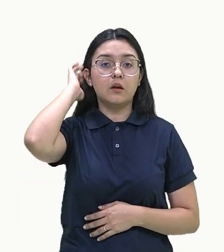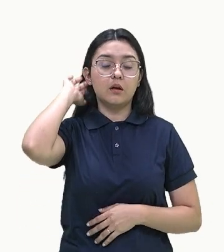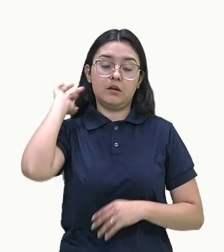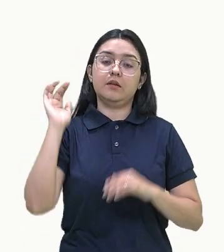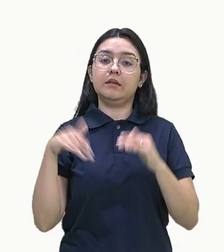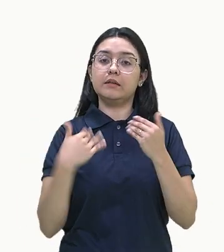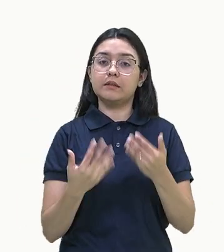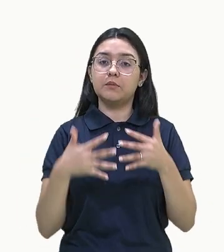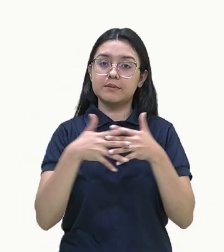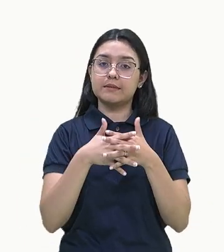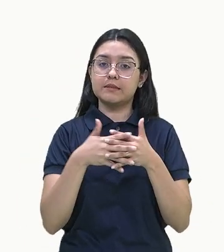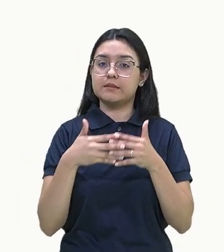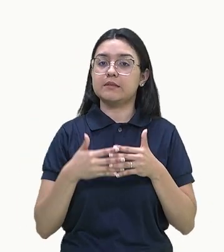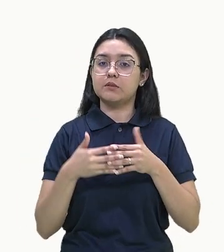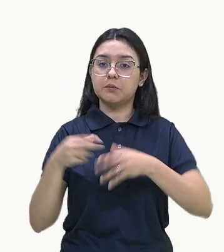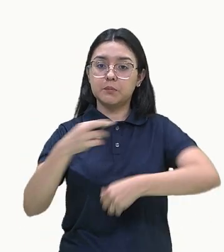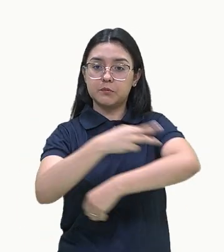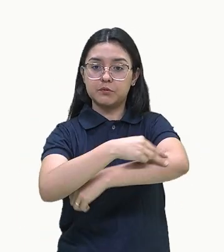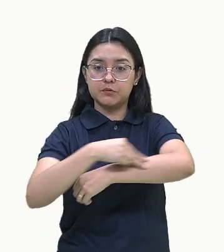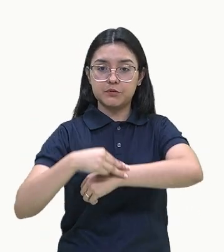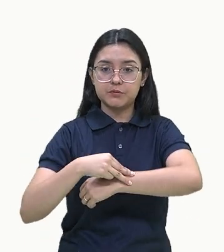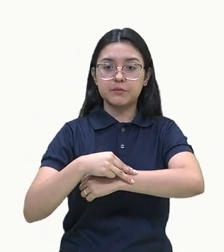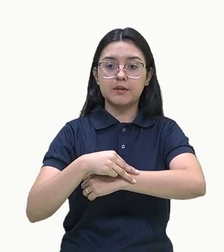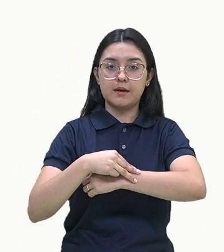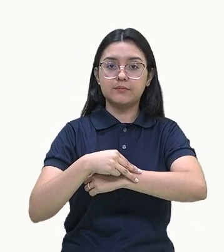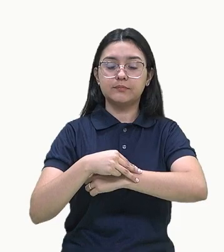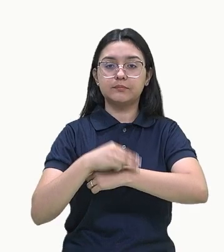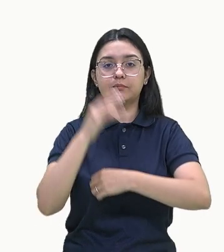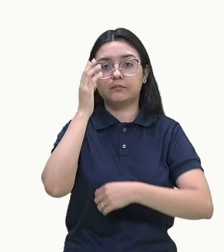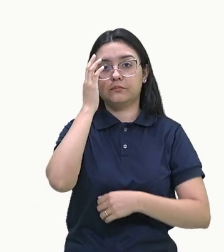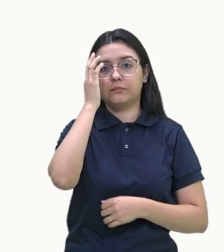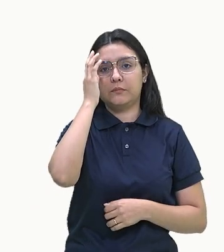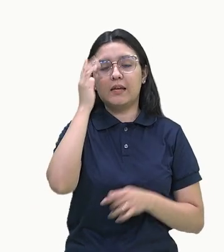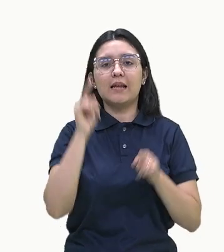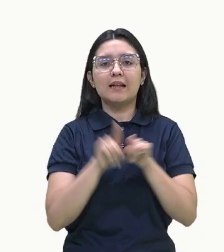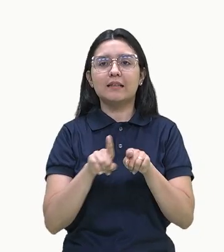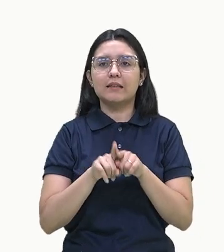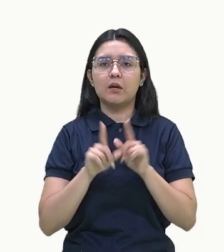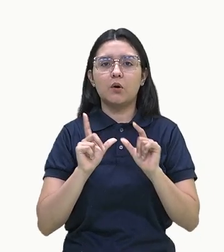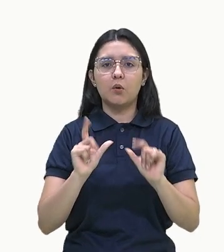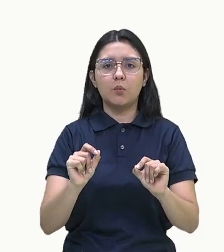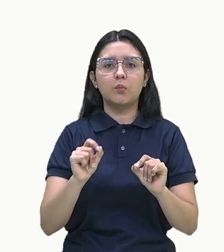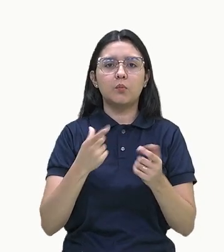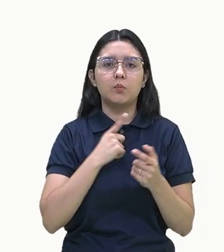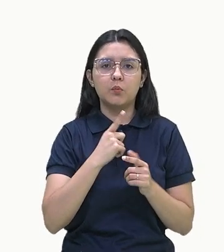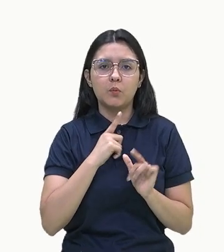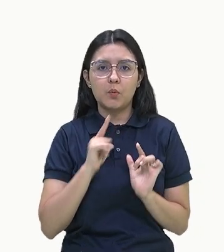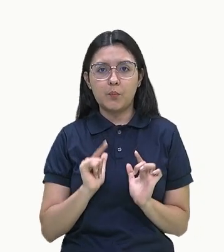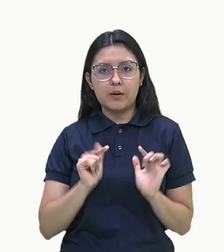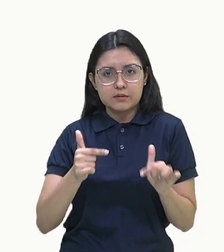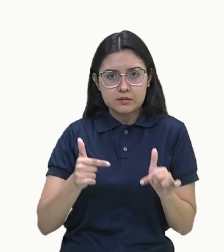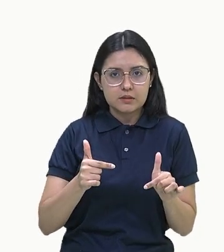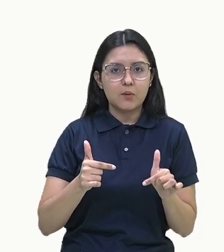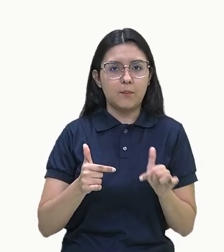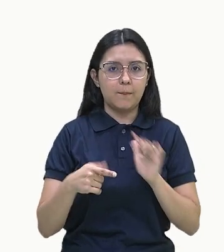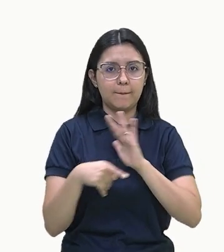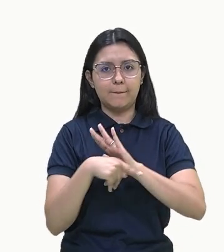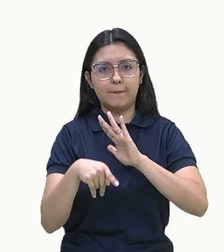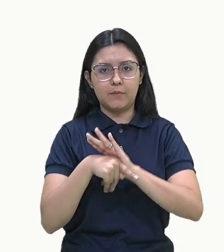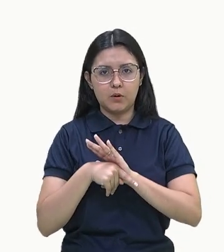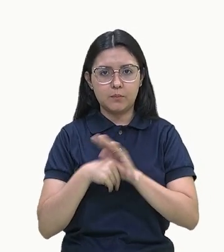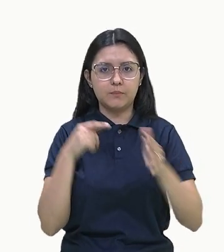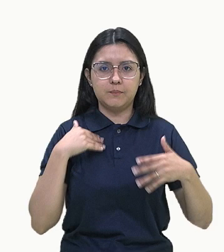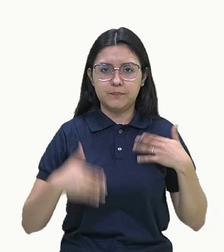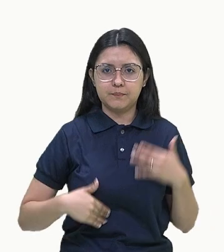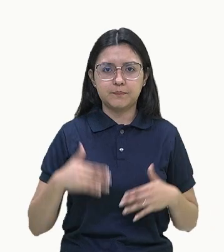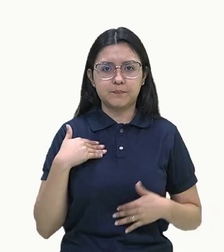muscular, ele está ali reagindo a um estímulo que está sendo lançado sobre ele. Então,